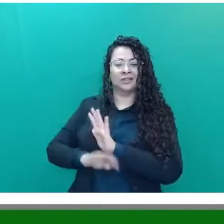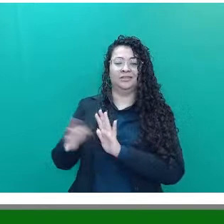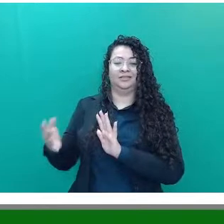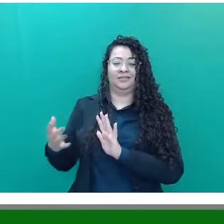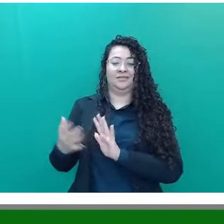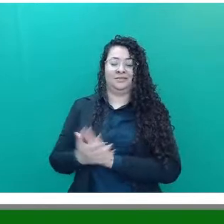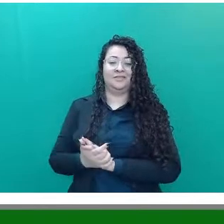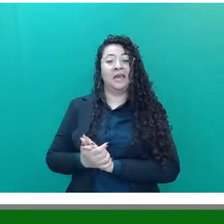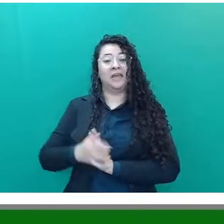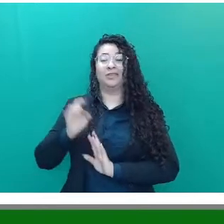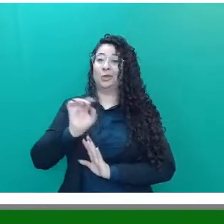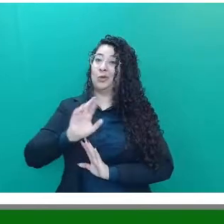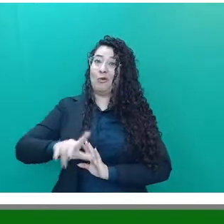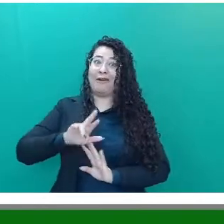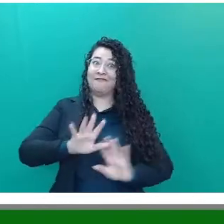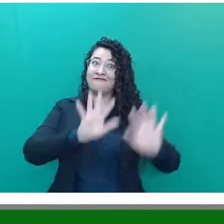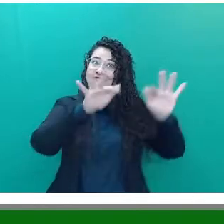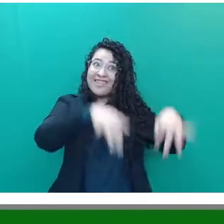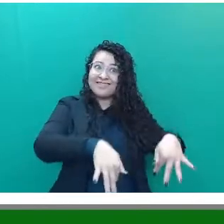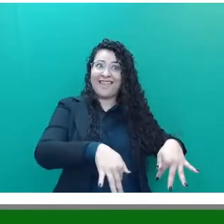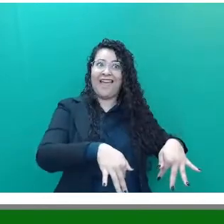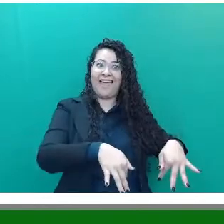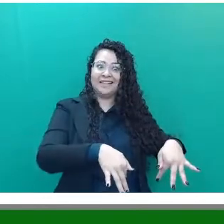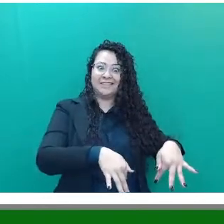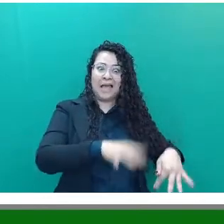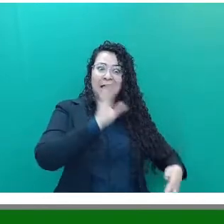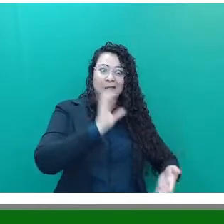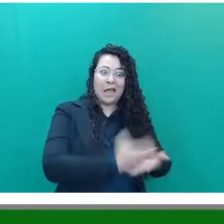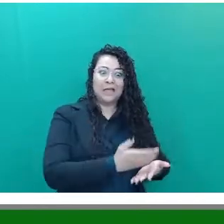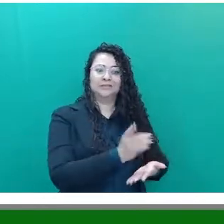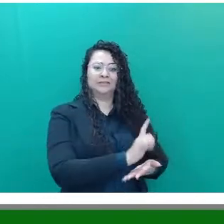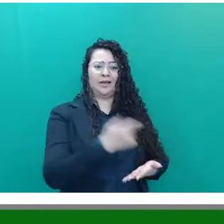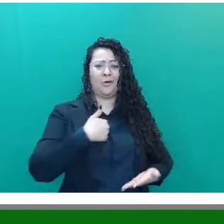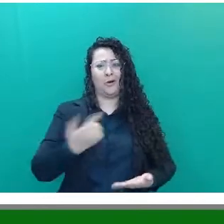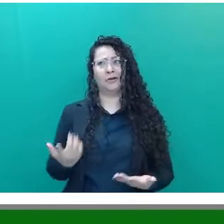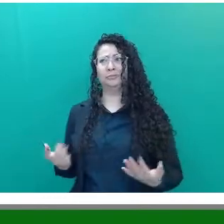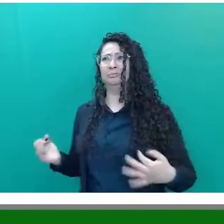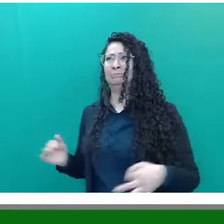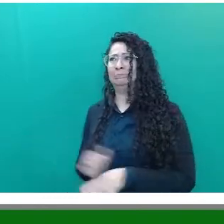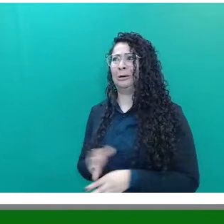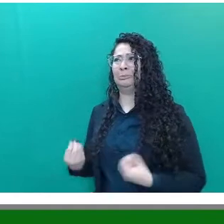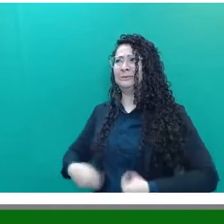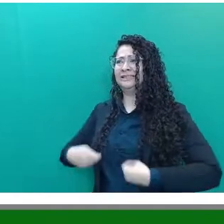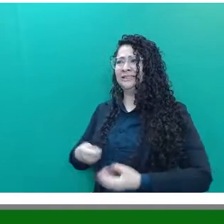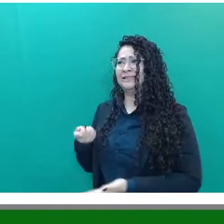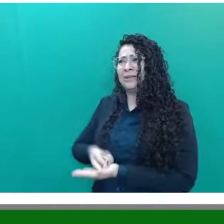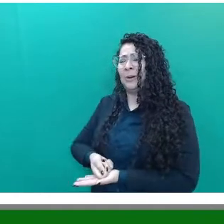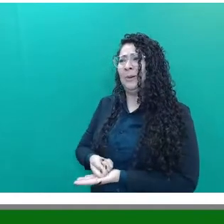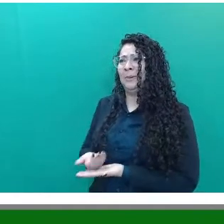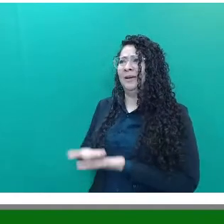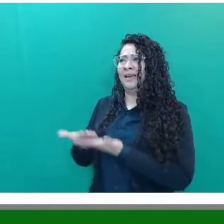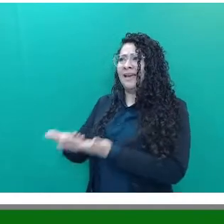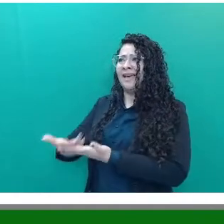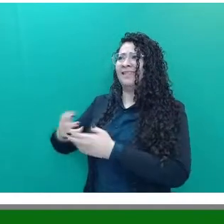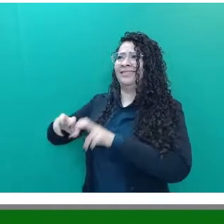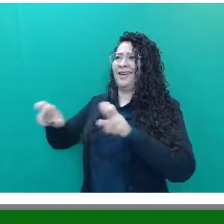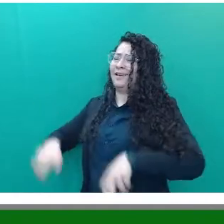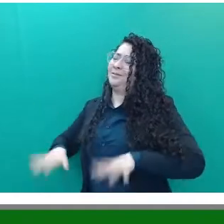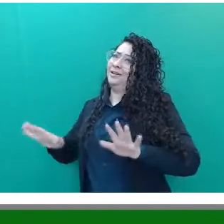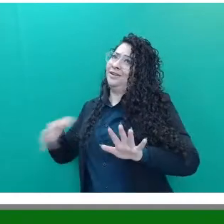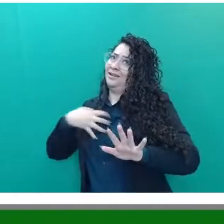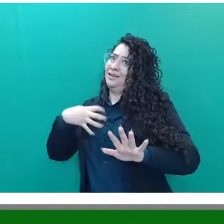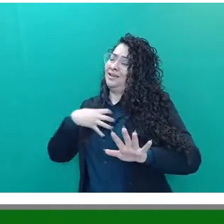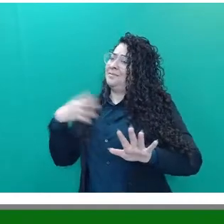é obrigada a entregar para a banca. A sensação, acho que para todo mundo é a mesma, né? Mas eu me senti